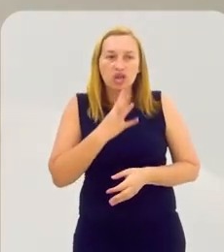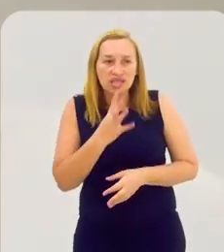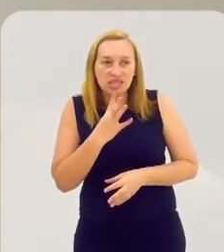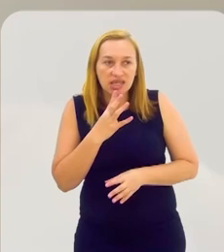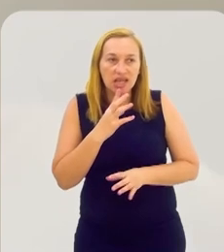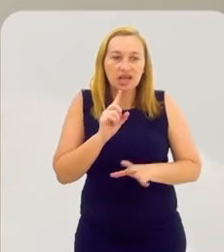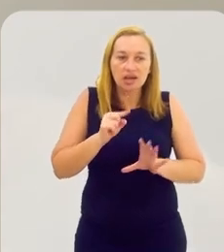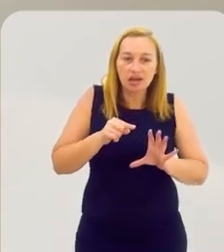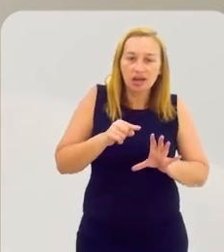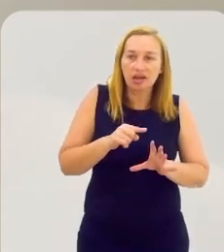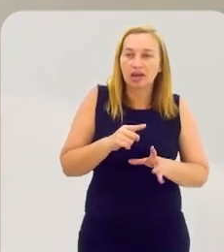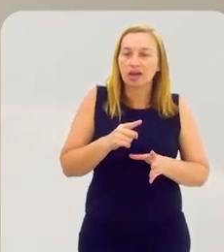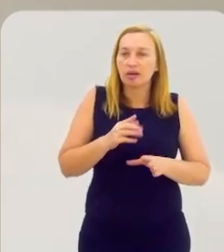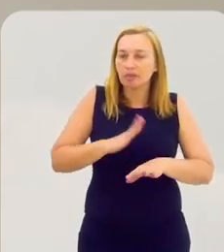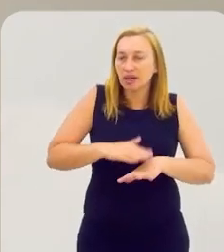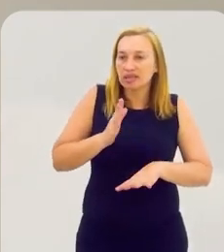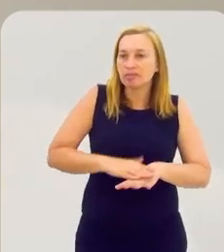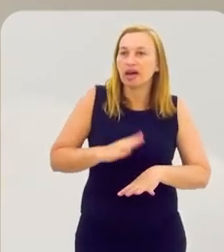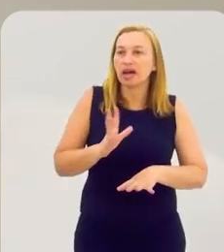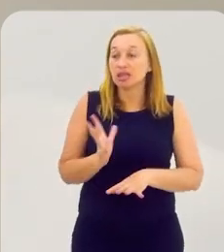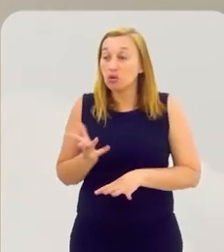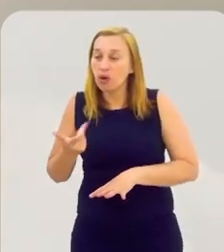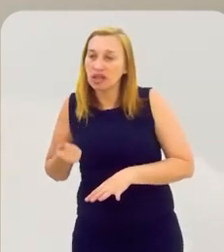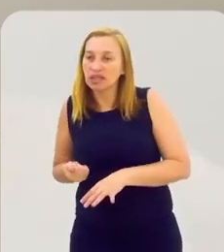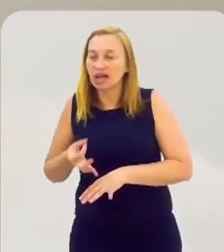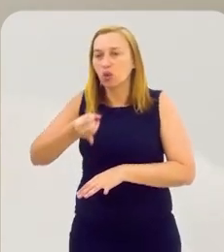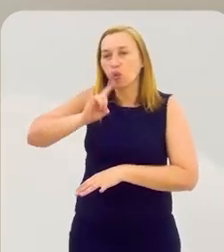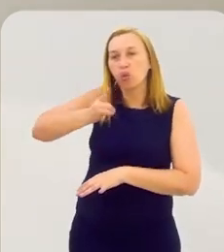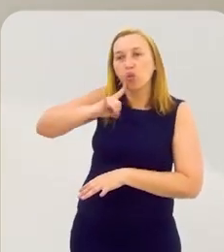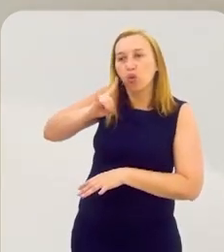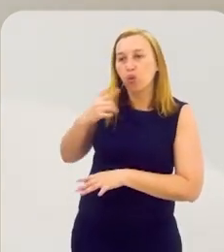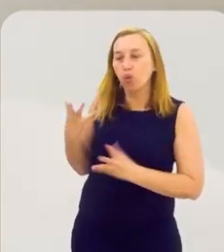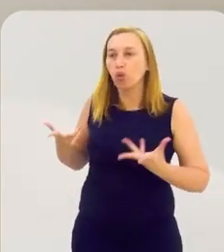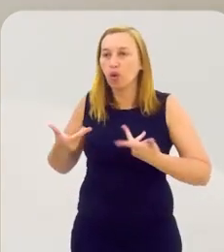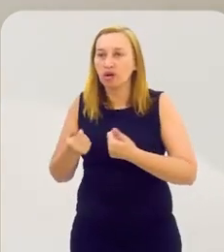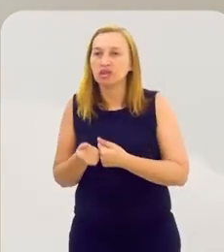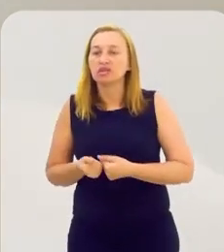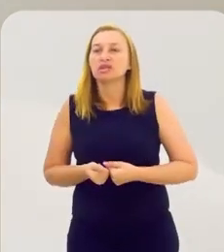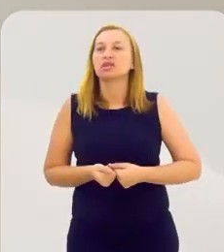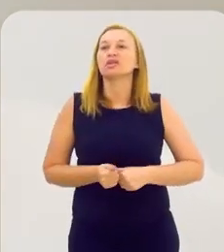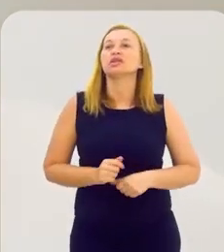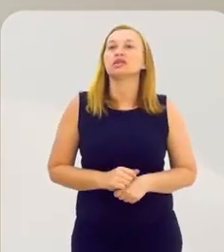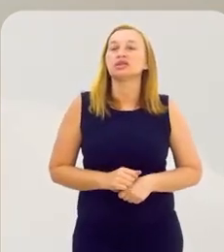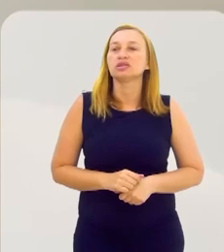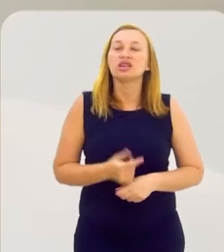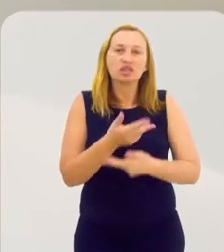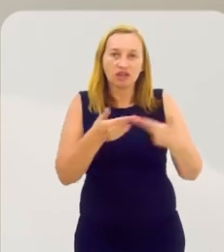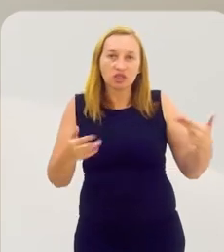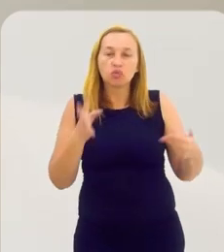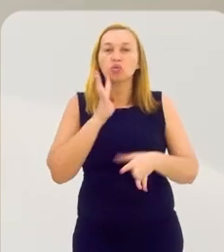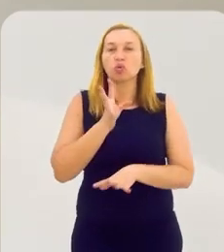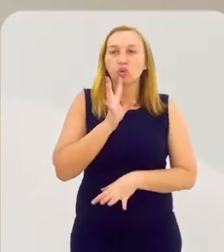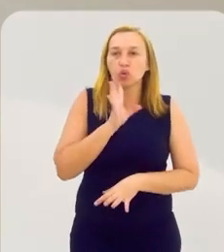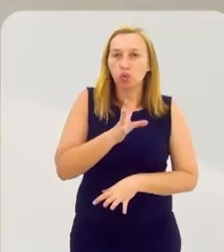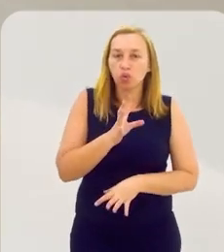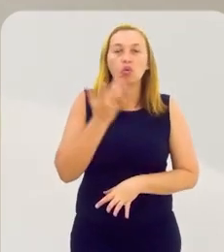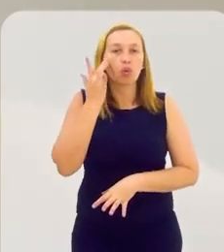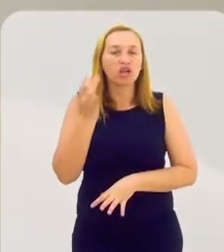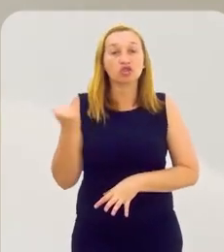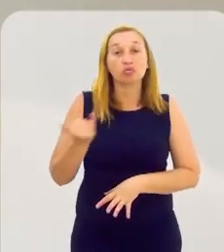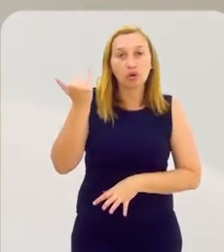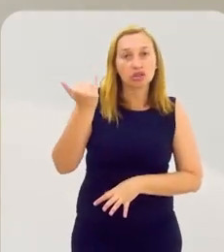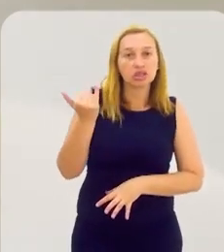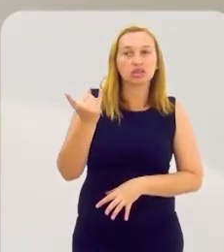né? Estão produzindo cerveja de ótima qualidade, cachaças incríveis que ganham prêmios internacionais. Então, tem muita coisa legal e acho